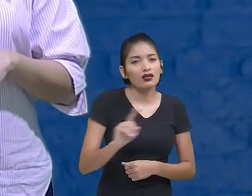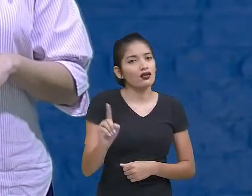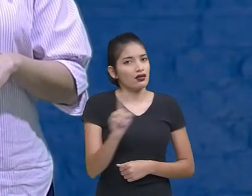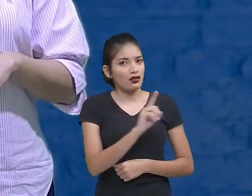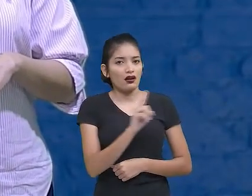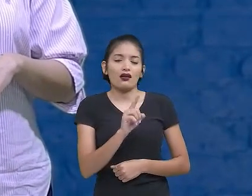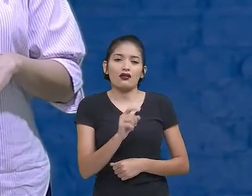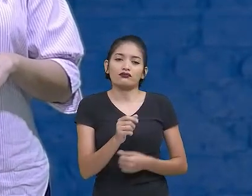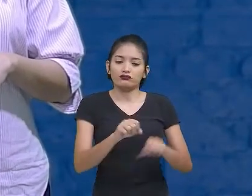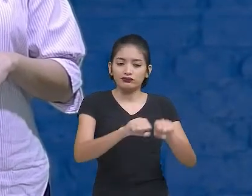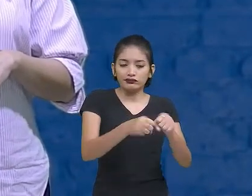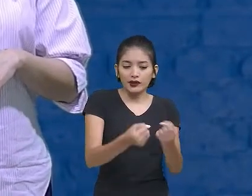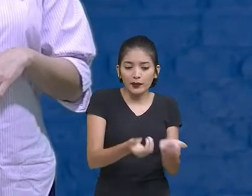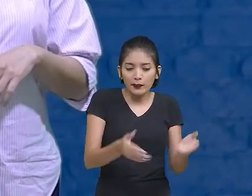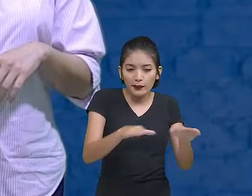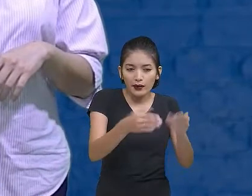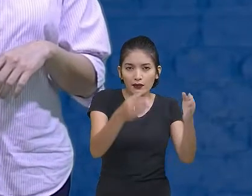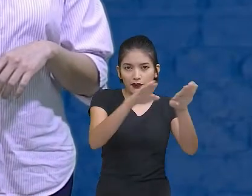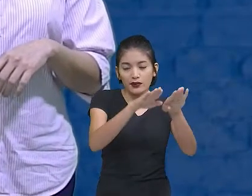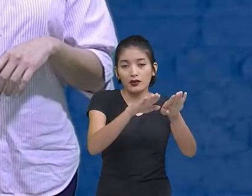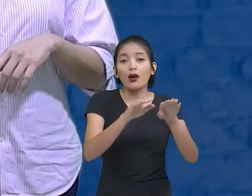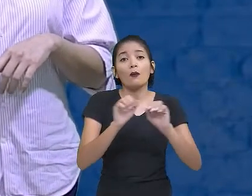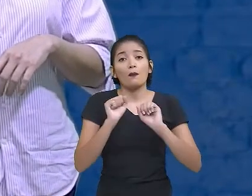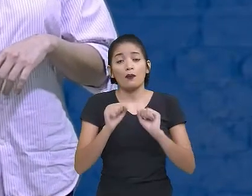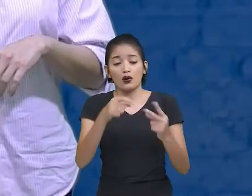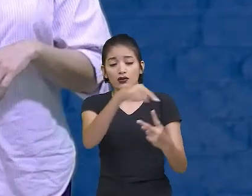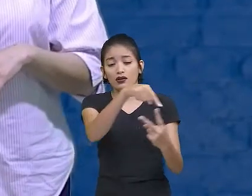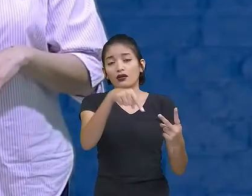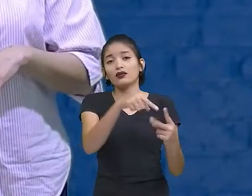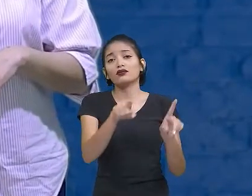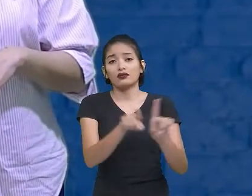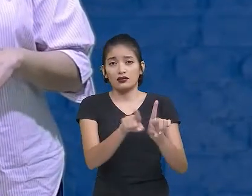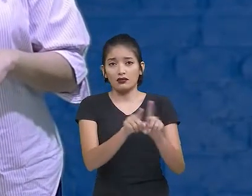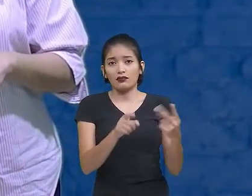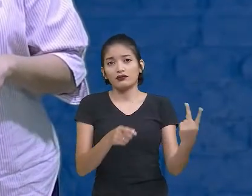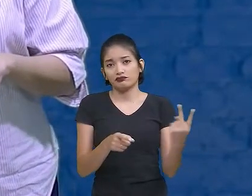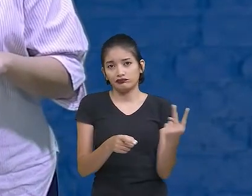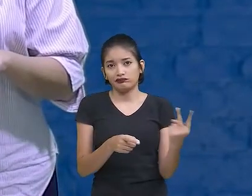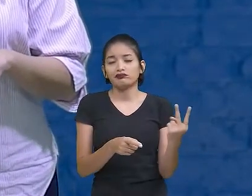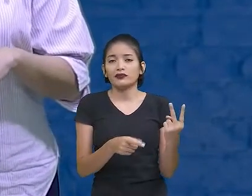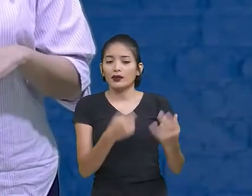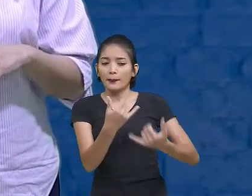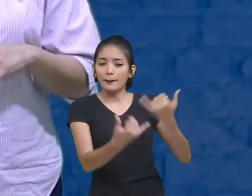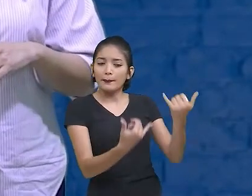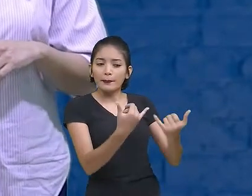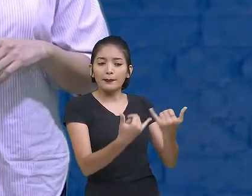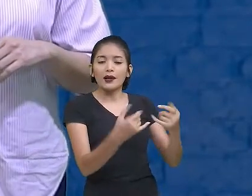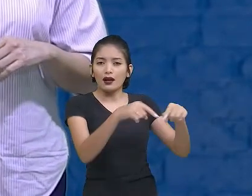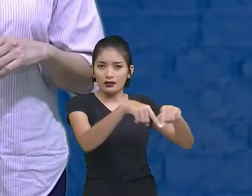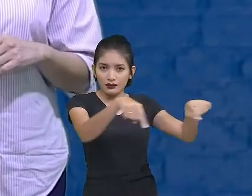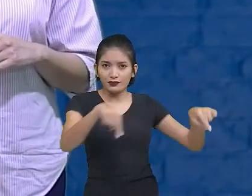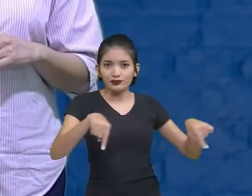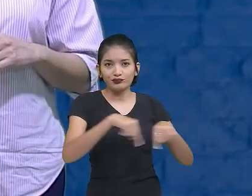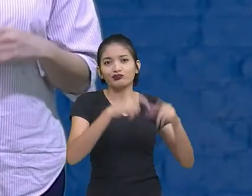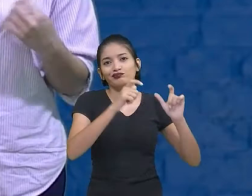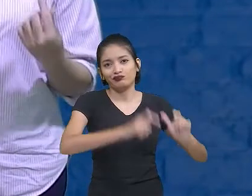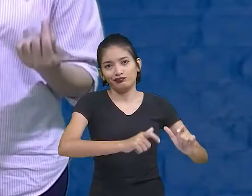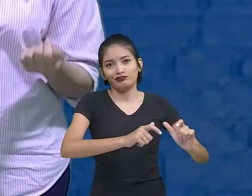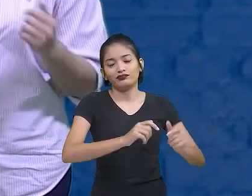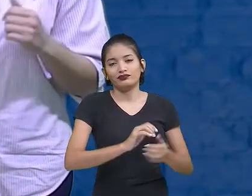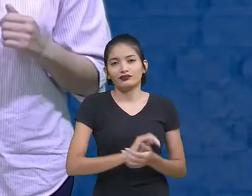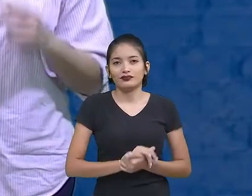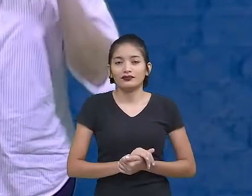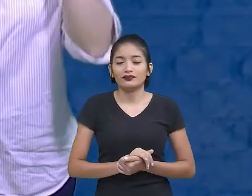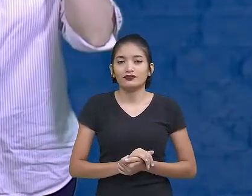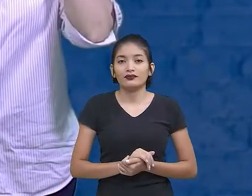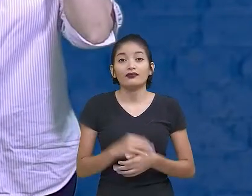abajur, de quebrar um vaso. A culpa pode ser das 2, porque as 2 estavam brincando na sala. Então, o